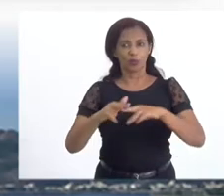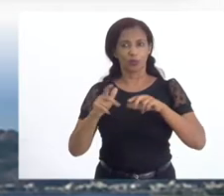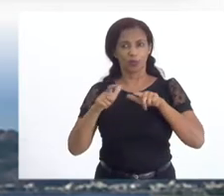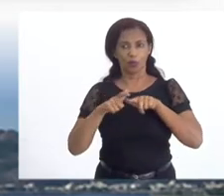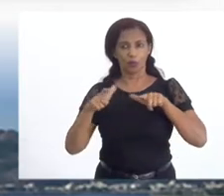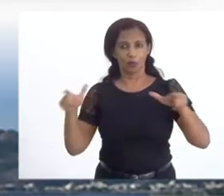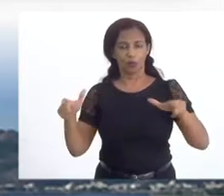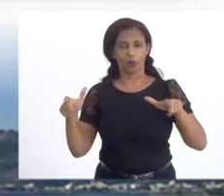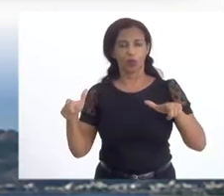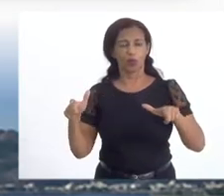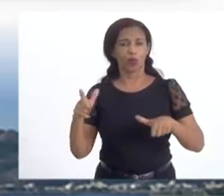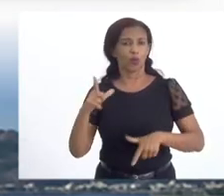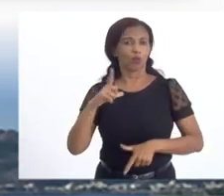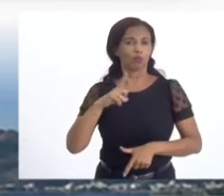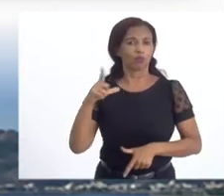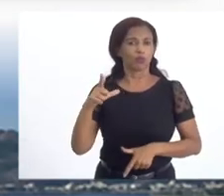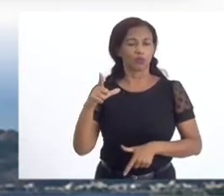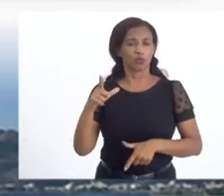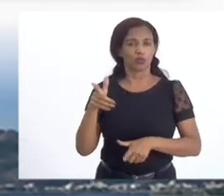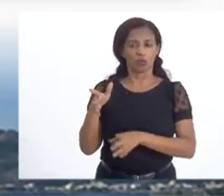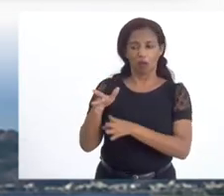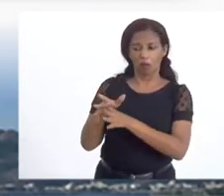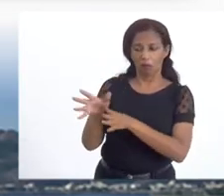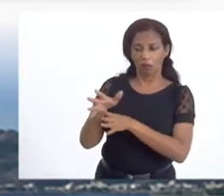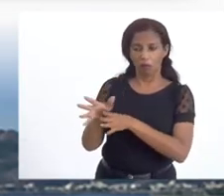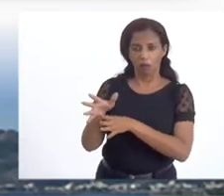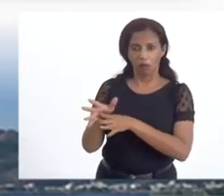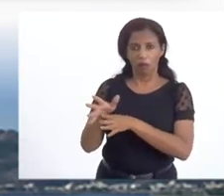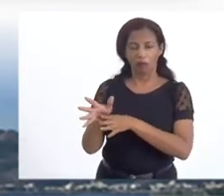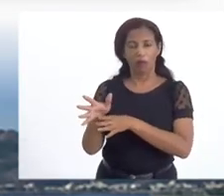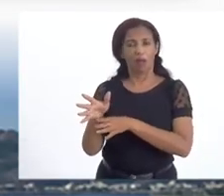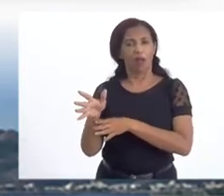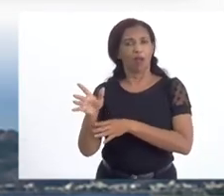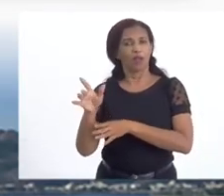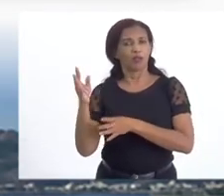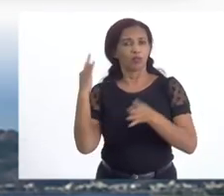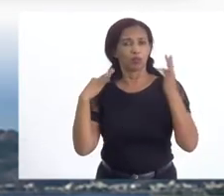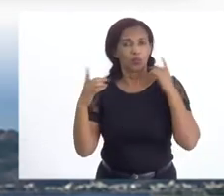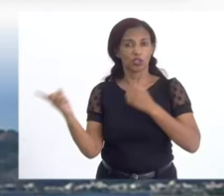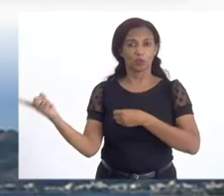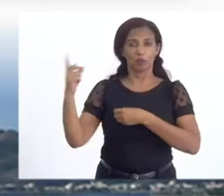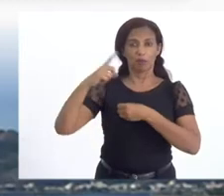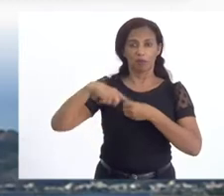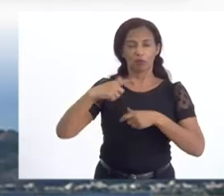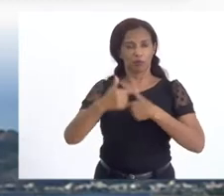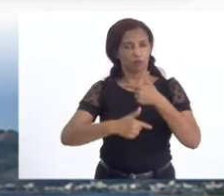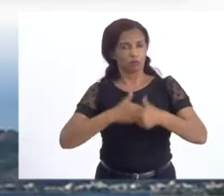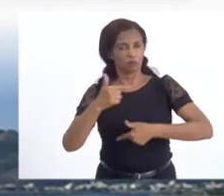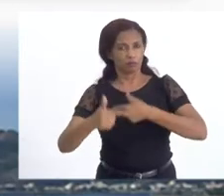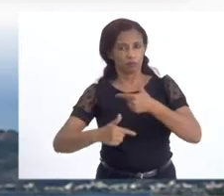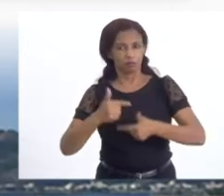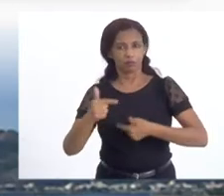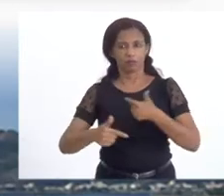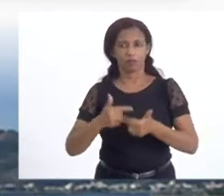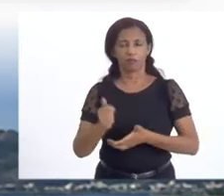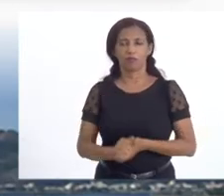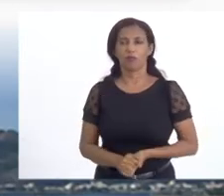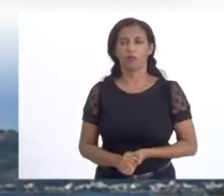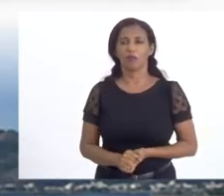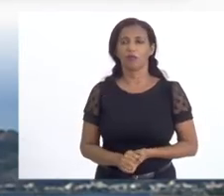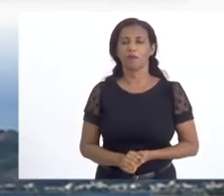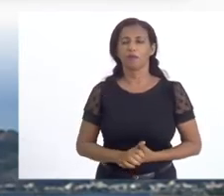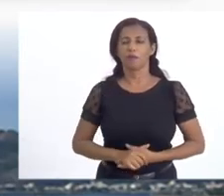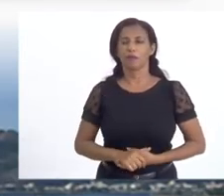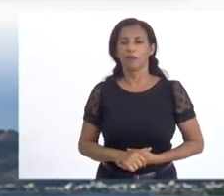de orientar empresas a auxiliar turistas para o retorno das atividades quando autorizadas pelas autoridades